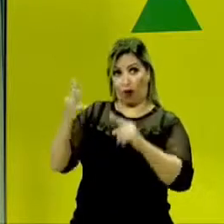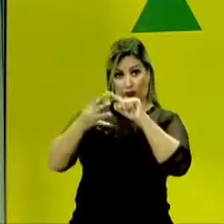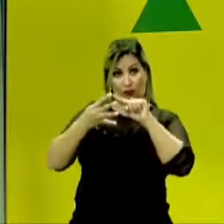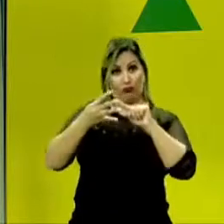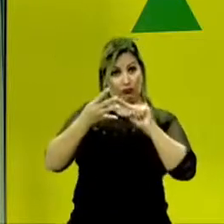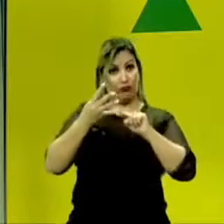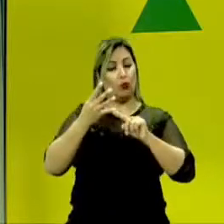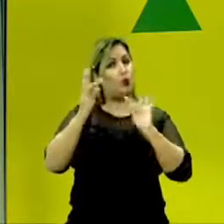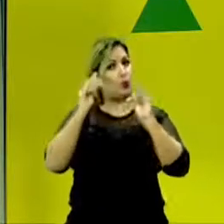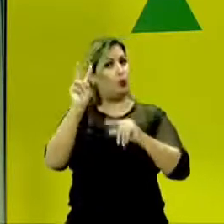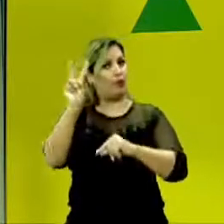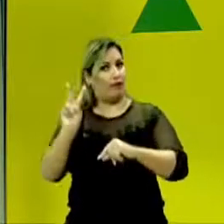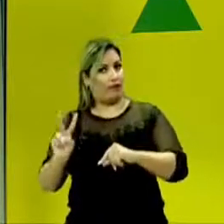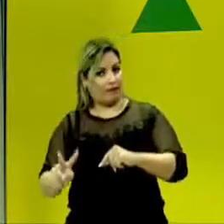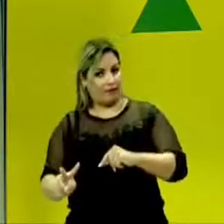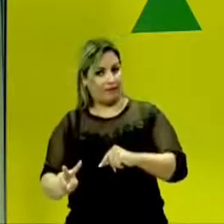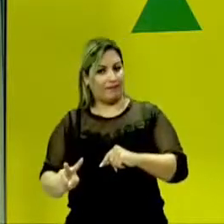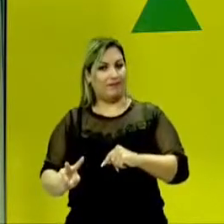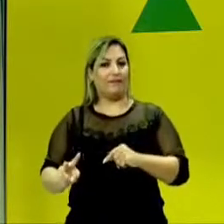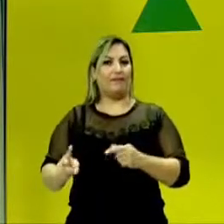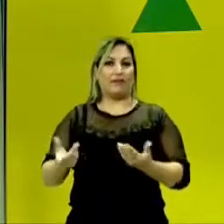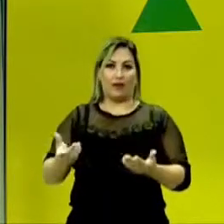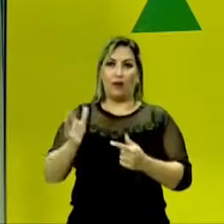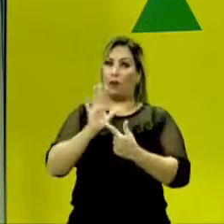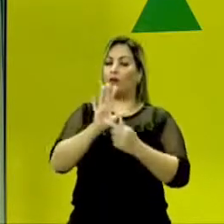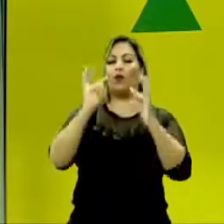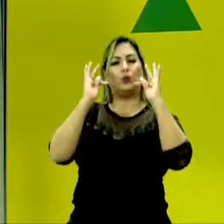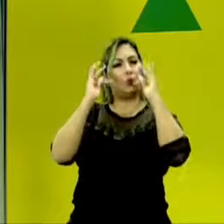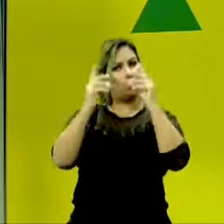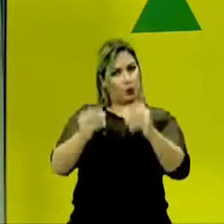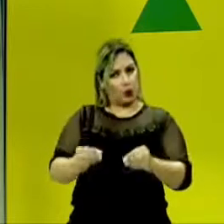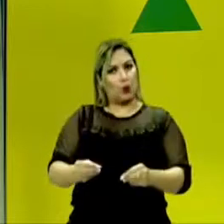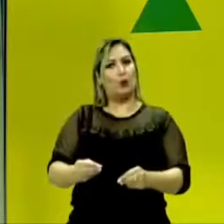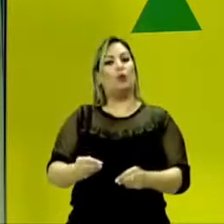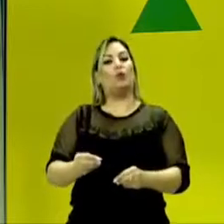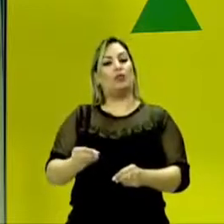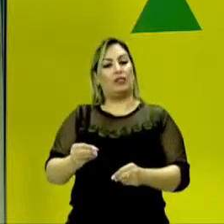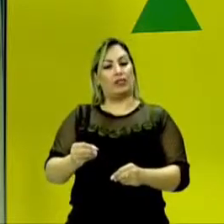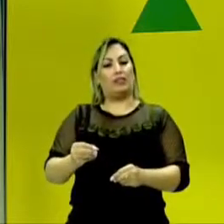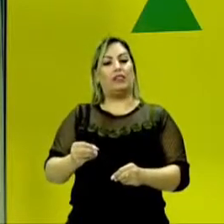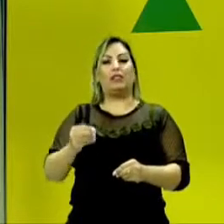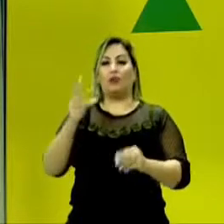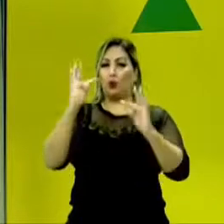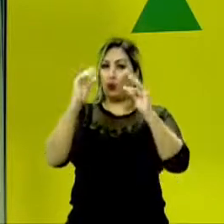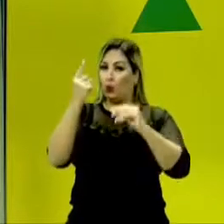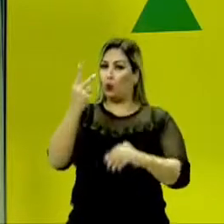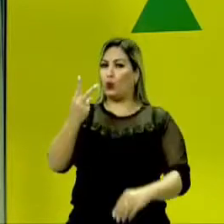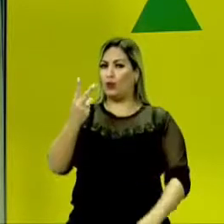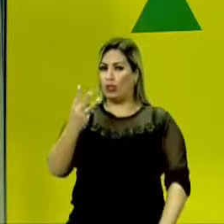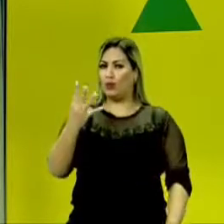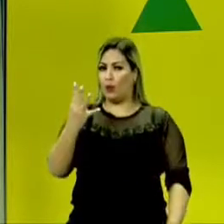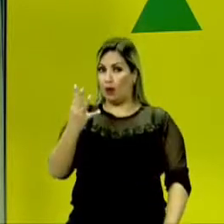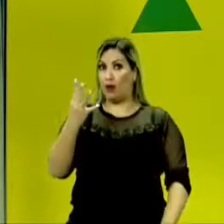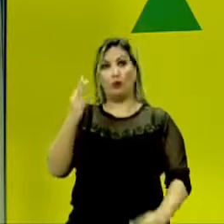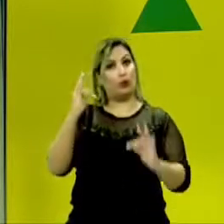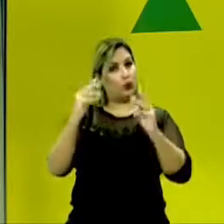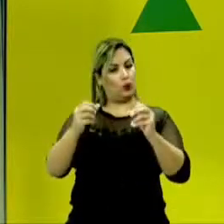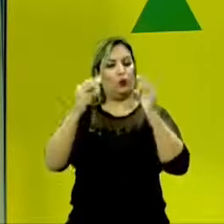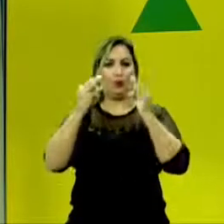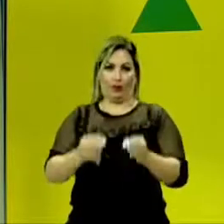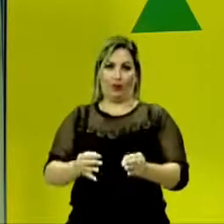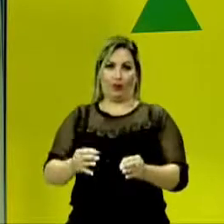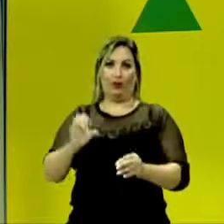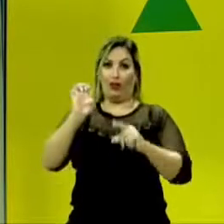itens verdadeiros. Assinale a alternativa que indica todas as afirmativas corretas. Então, nós temos 1, 2, 3 e 4